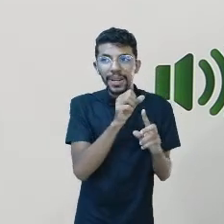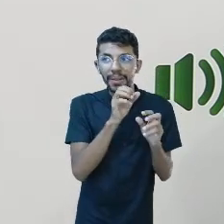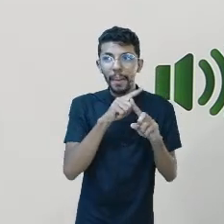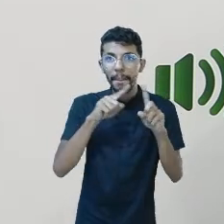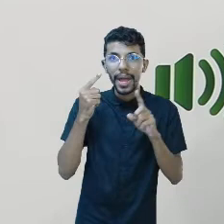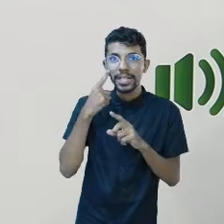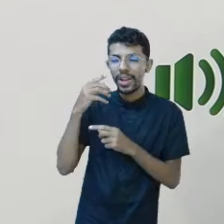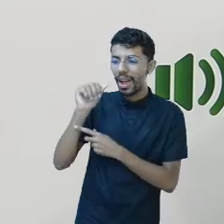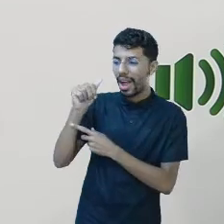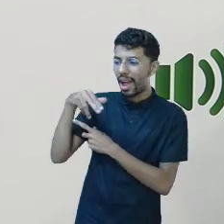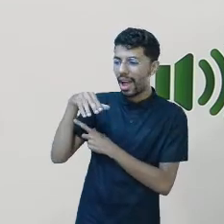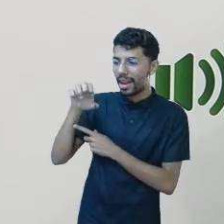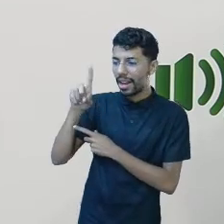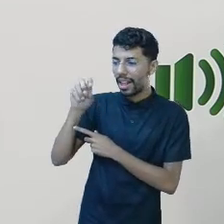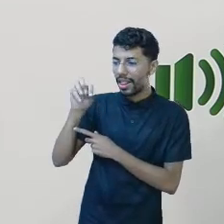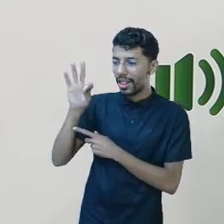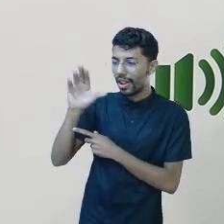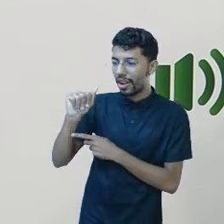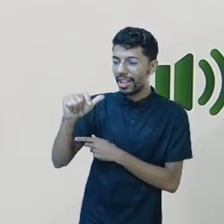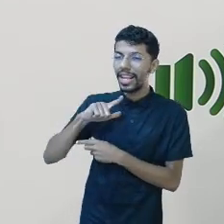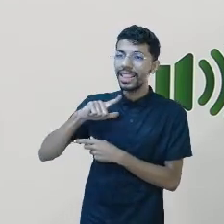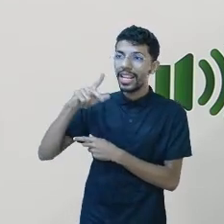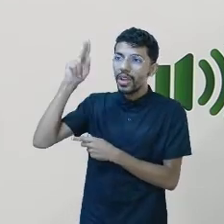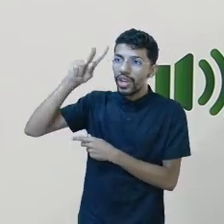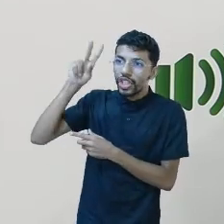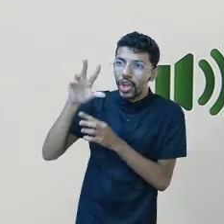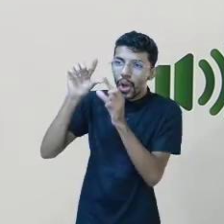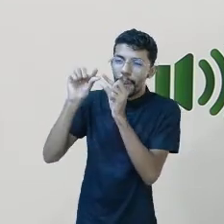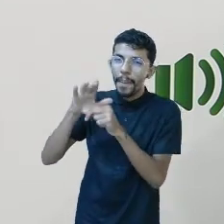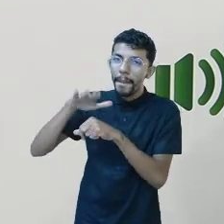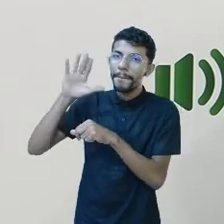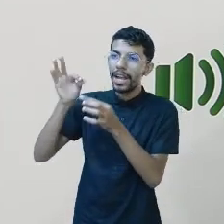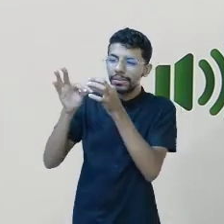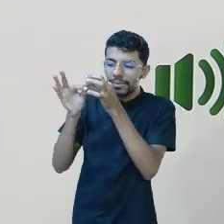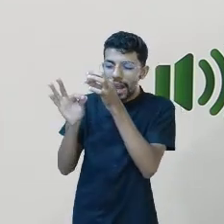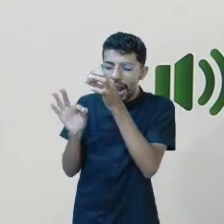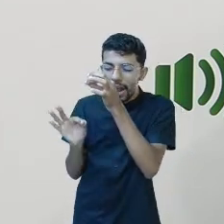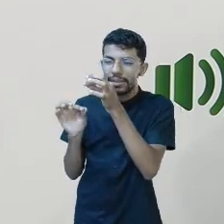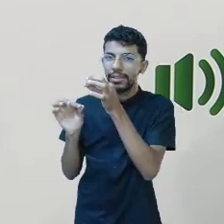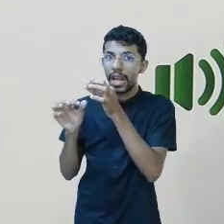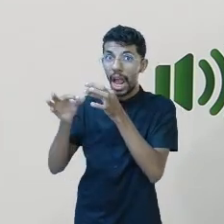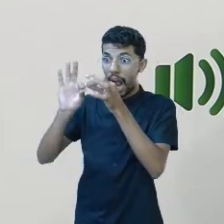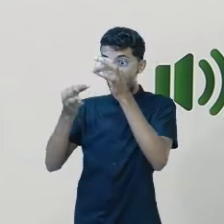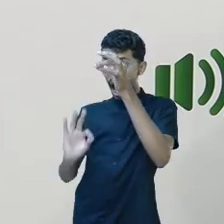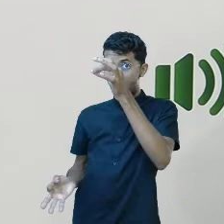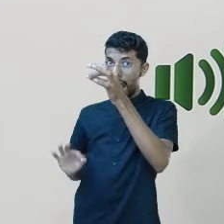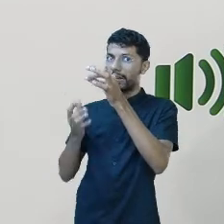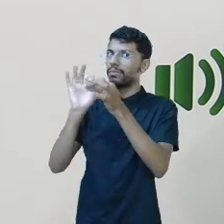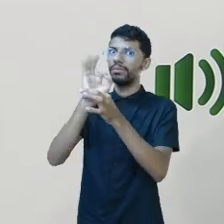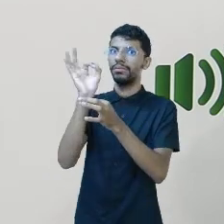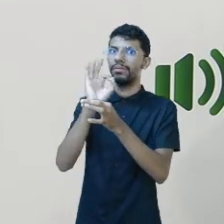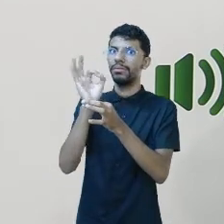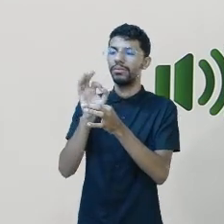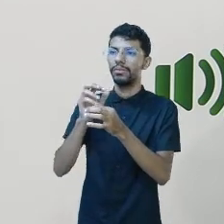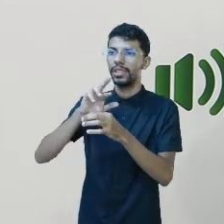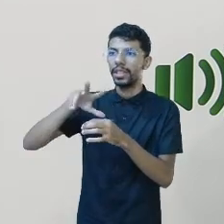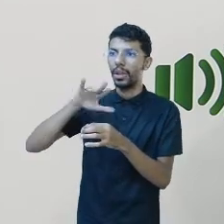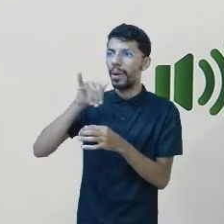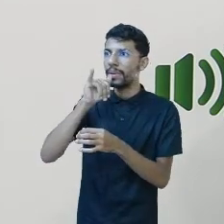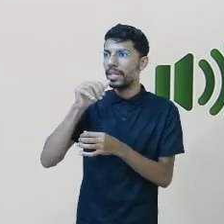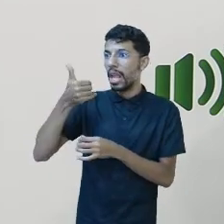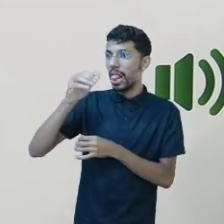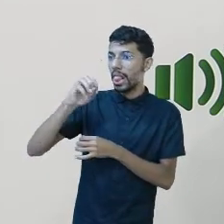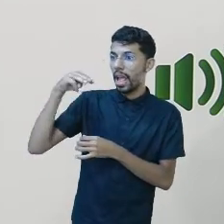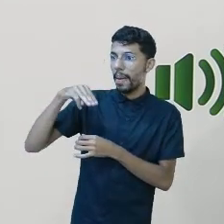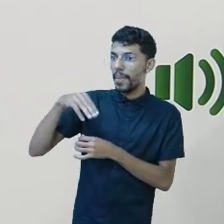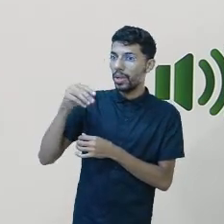Já a anedota, ela tem um pouco mais de enredo, a história se estica um pouquinho mais. Não é um texto longo não, gente, tá? Não vai se passar 10 minutos